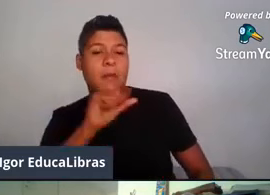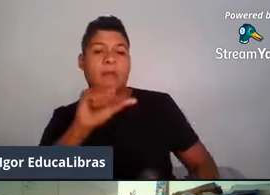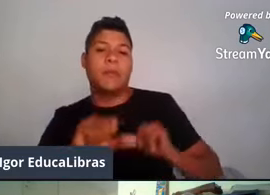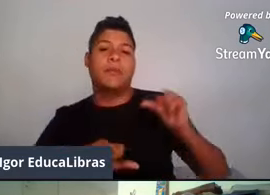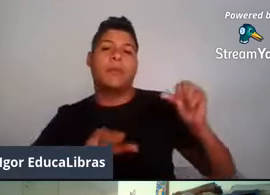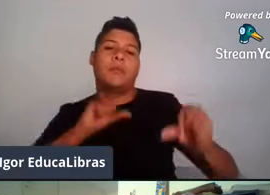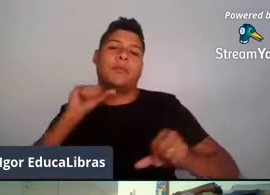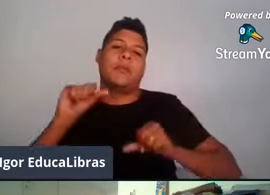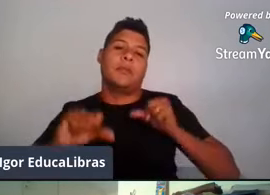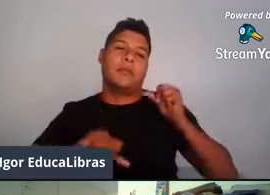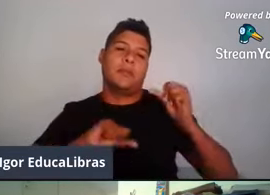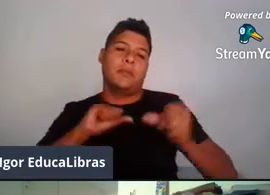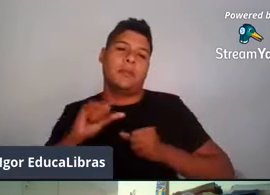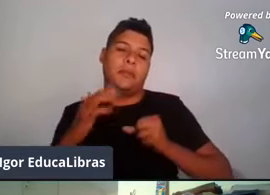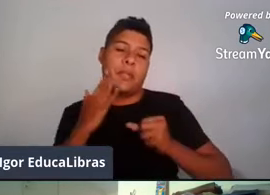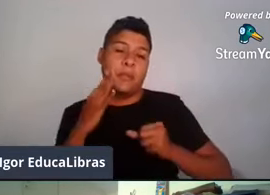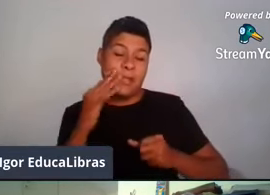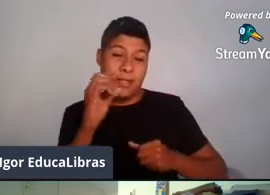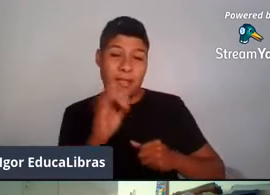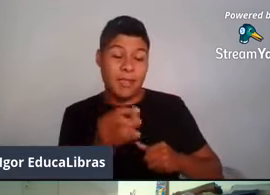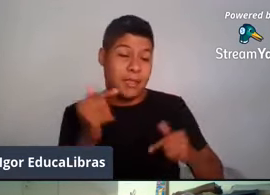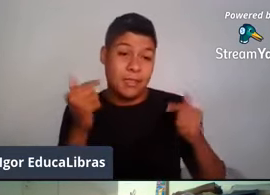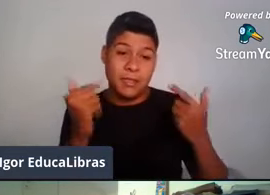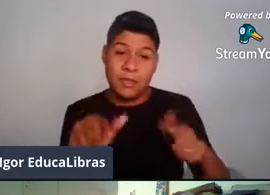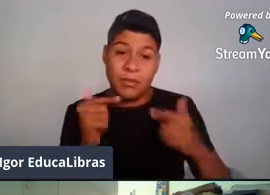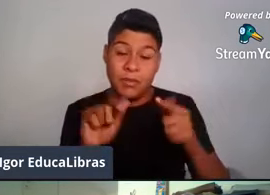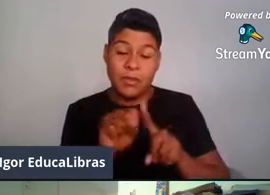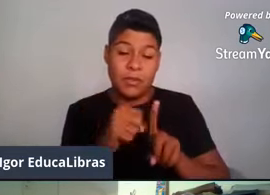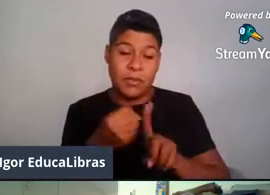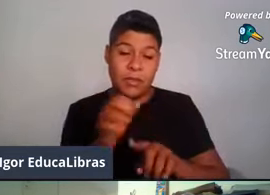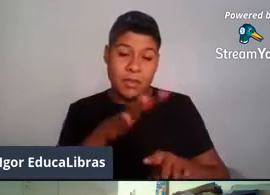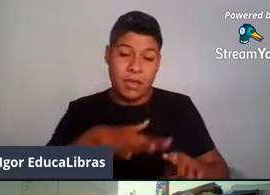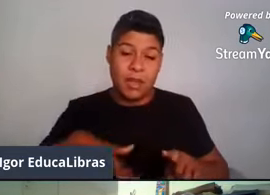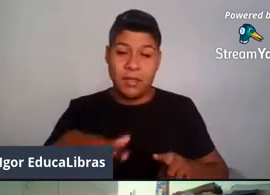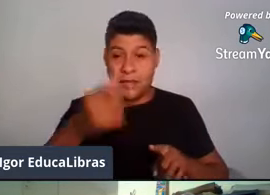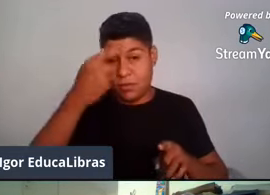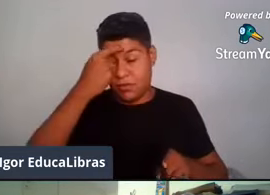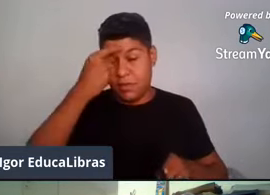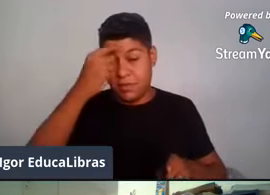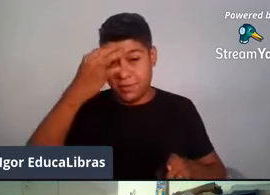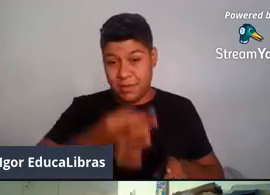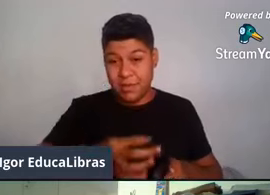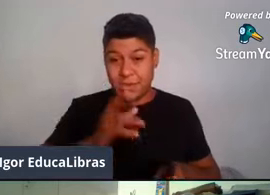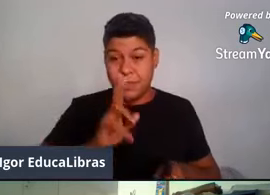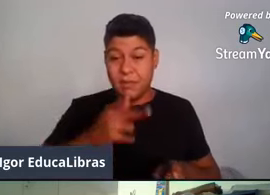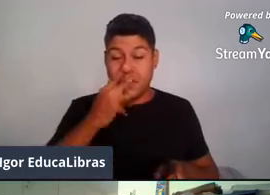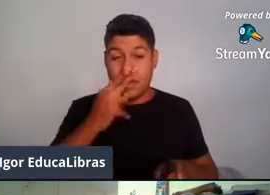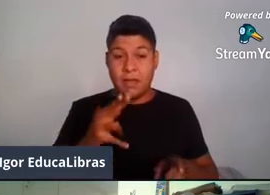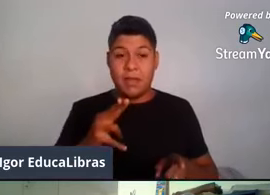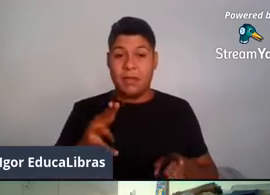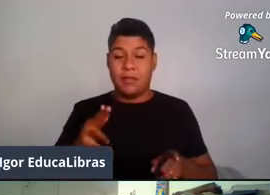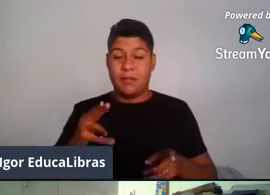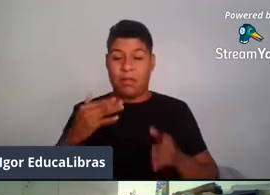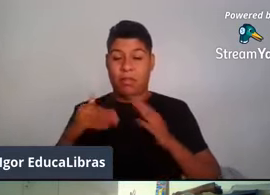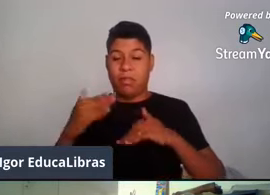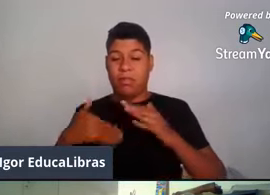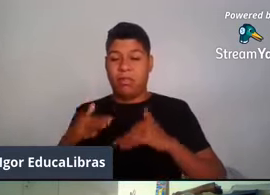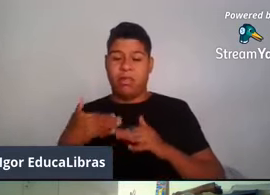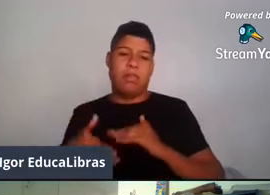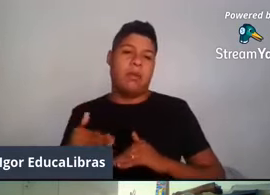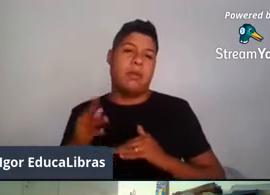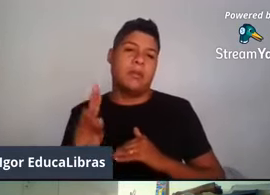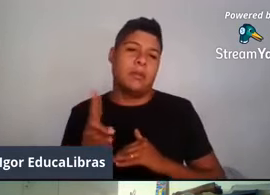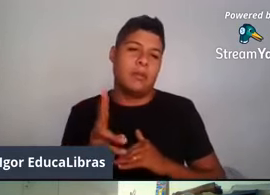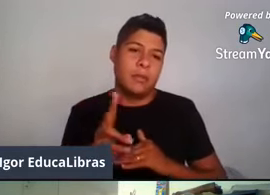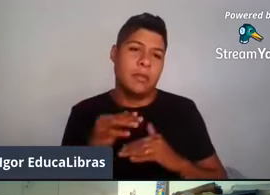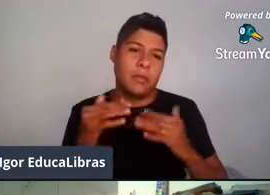e se a gente não tiver a sociedade consciente, a gente vai estar sempre dando um passo para frente e dois para trás.